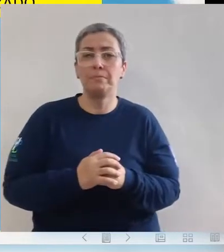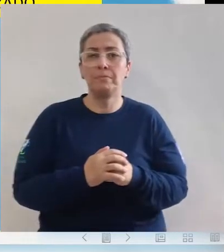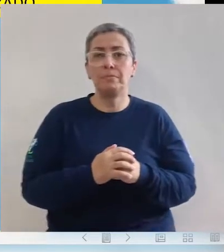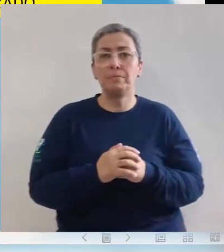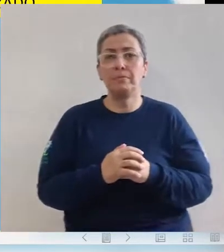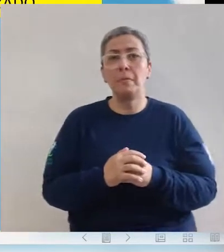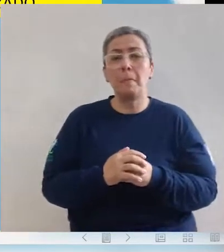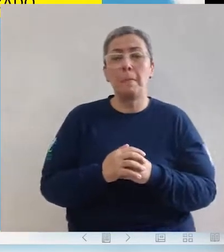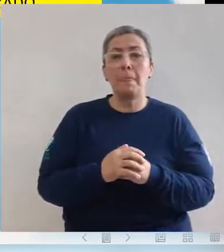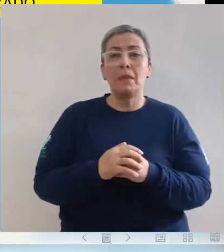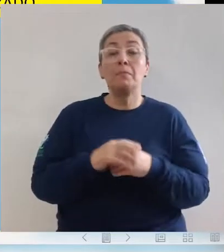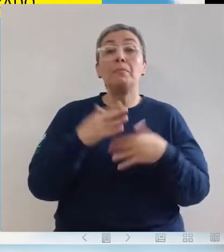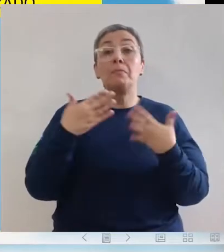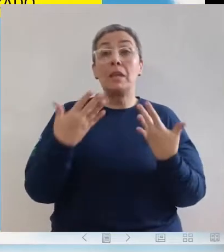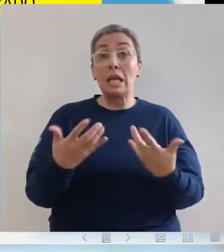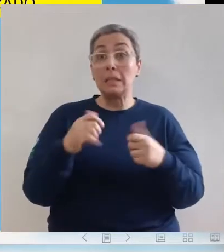sucessivamente.